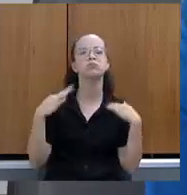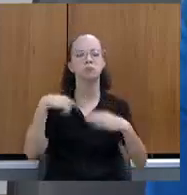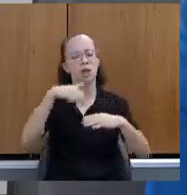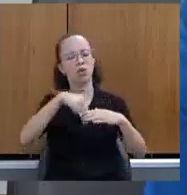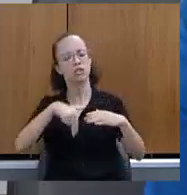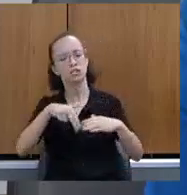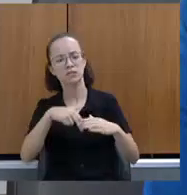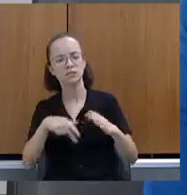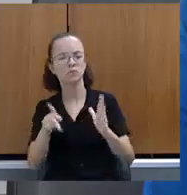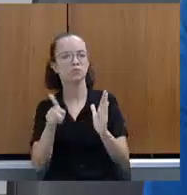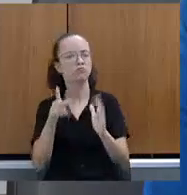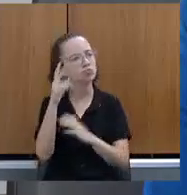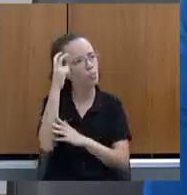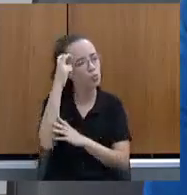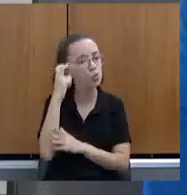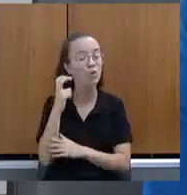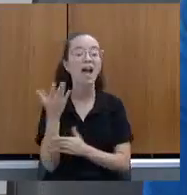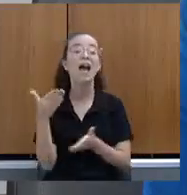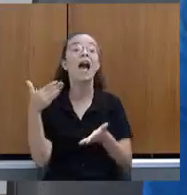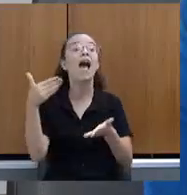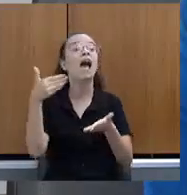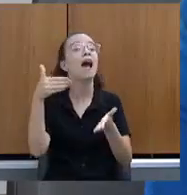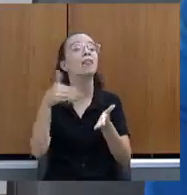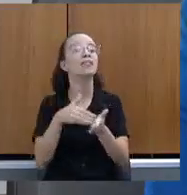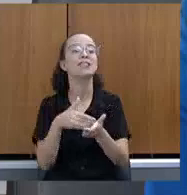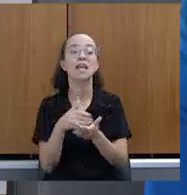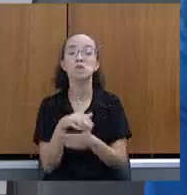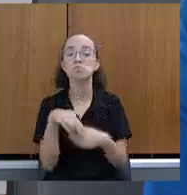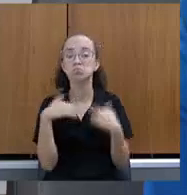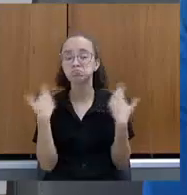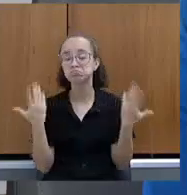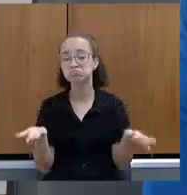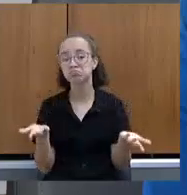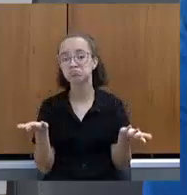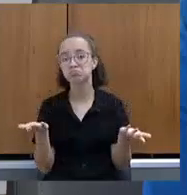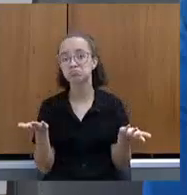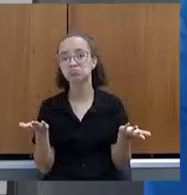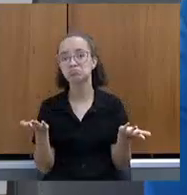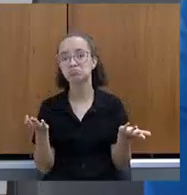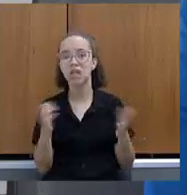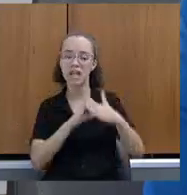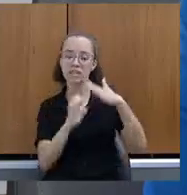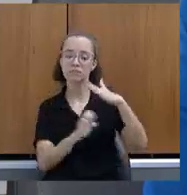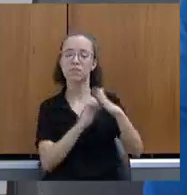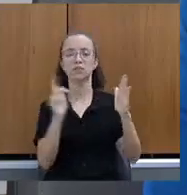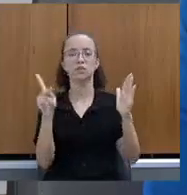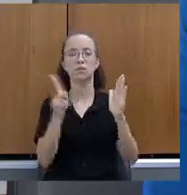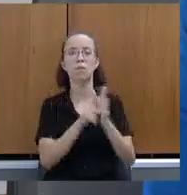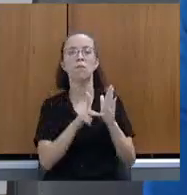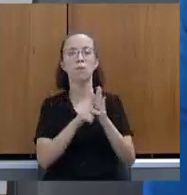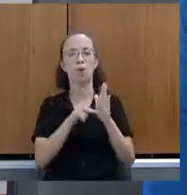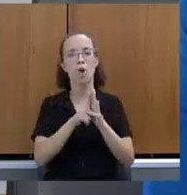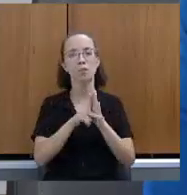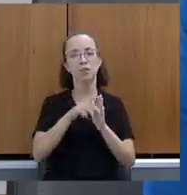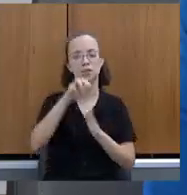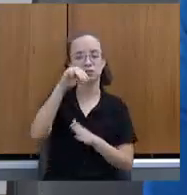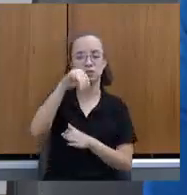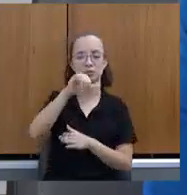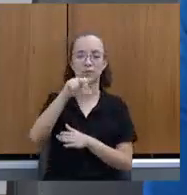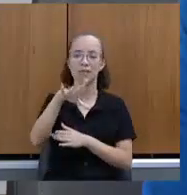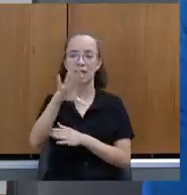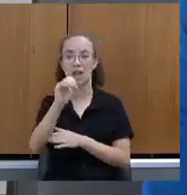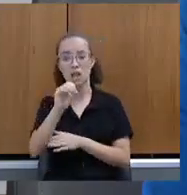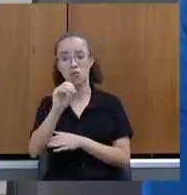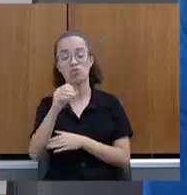gastronomia para nossa cultura Até quando até quando as mineradoras continuarem nos destruindo aí vai